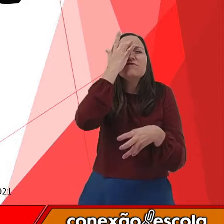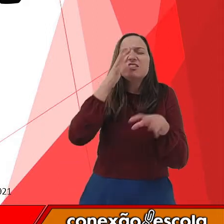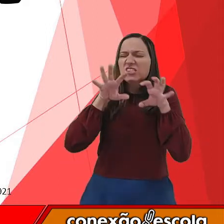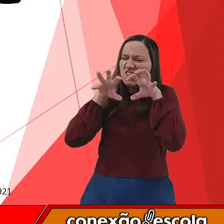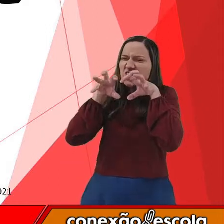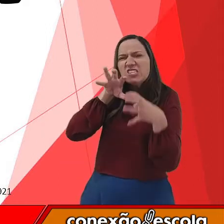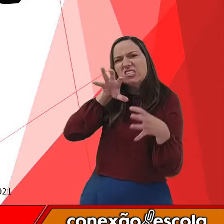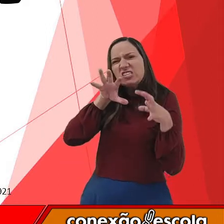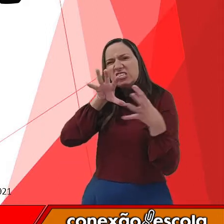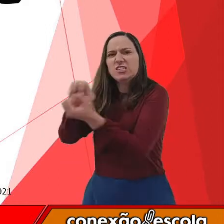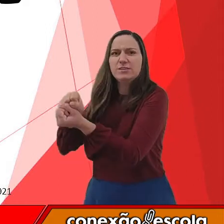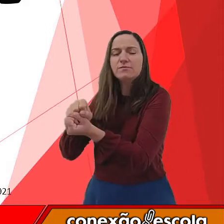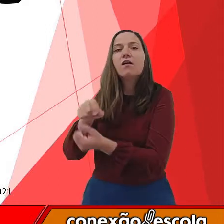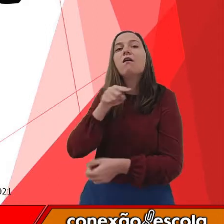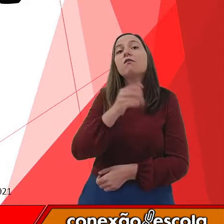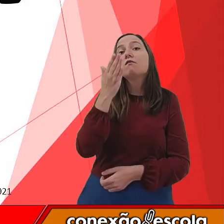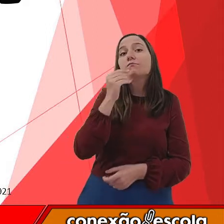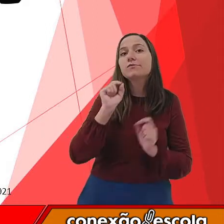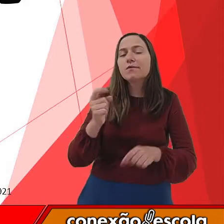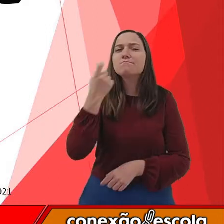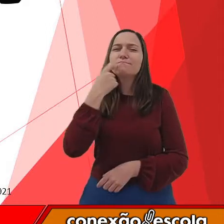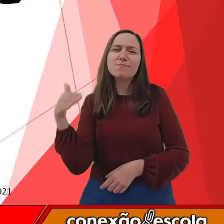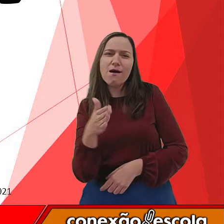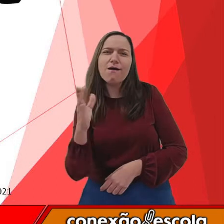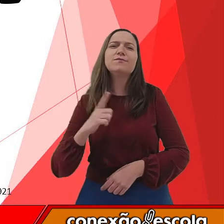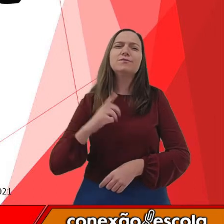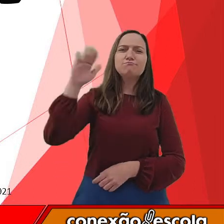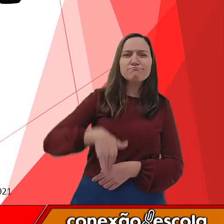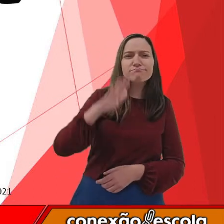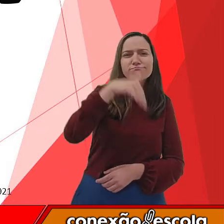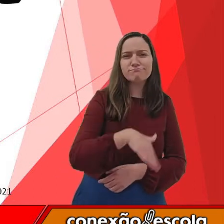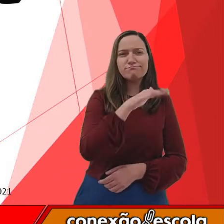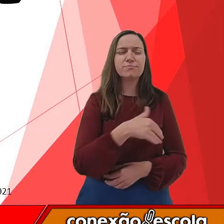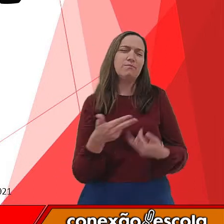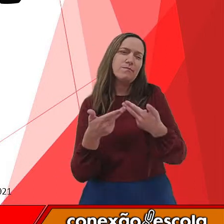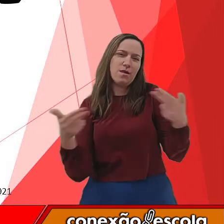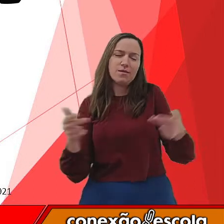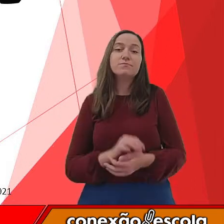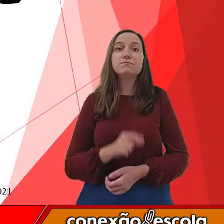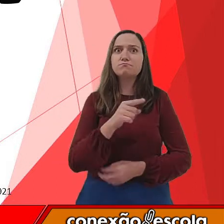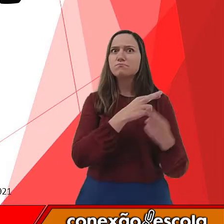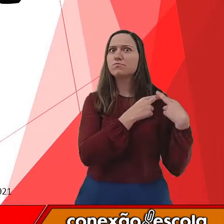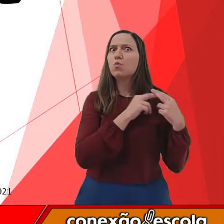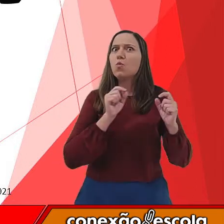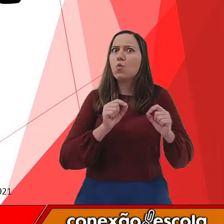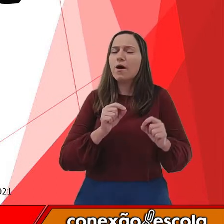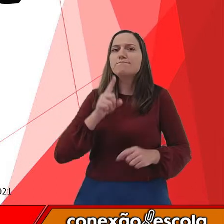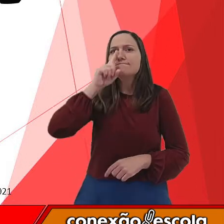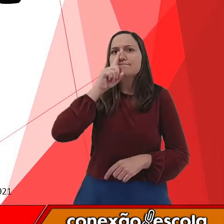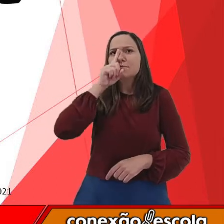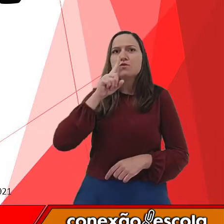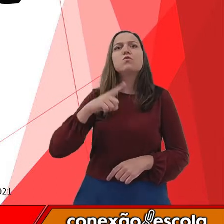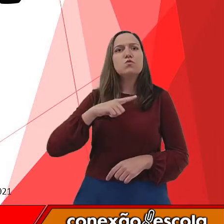Sua alimentação é composta de peixes, golfinhos, dentre outros. Ele é o responsável pelo maior número de acidentes